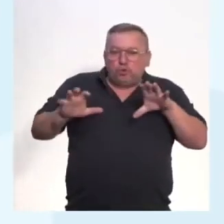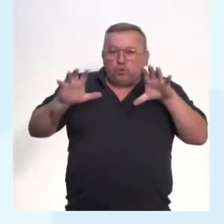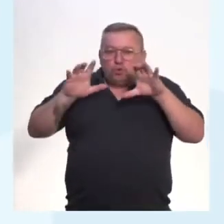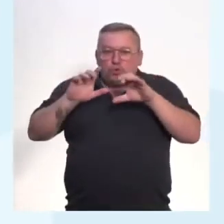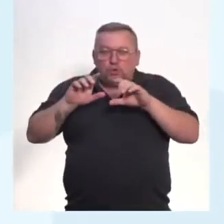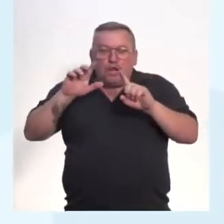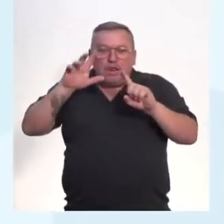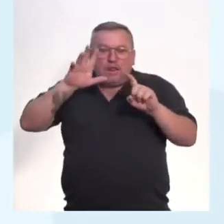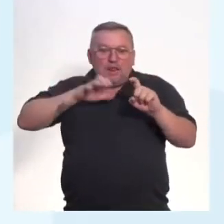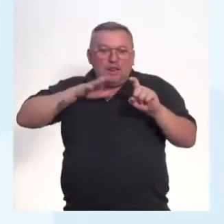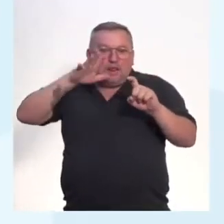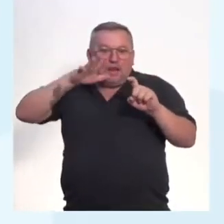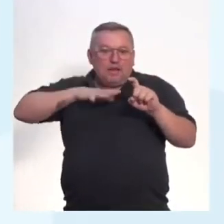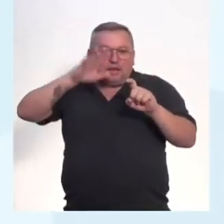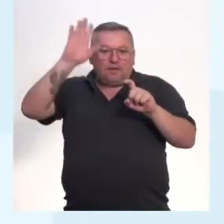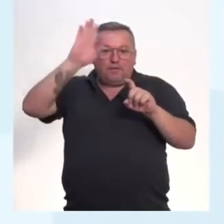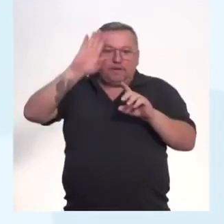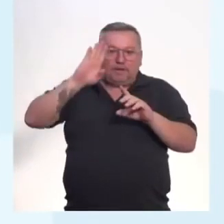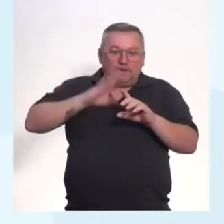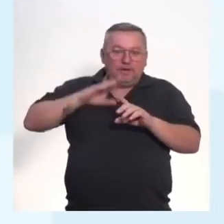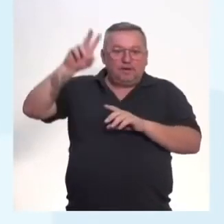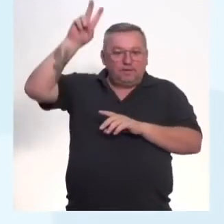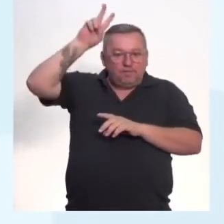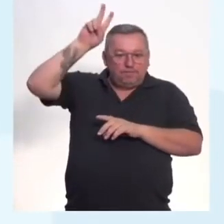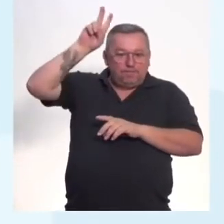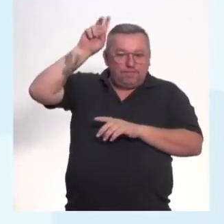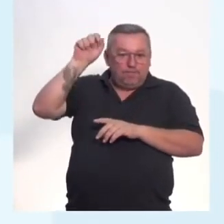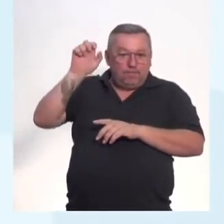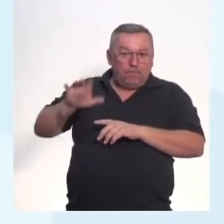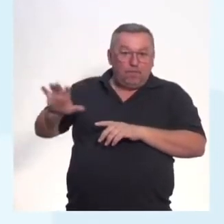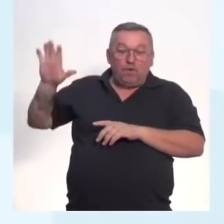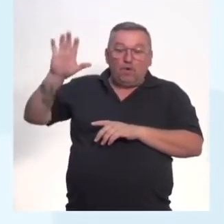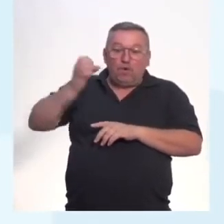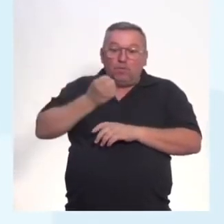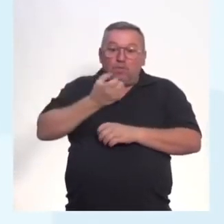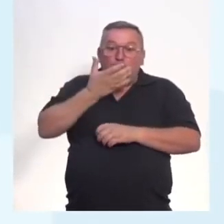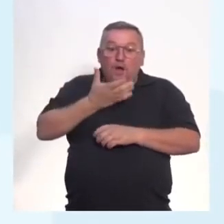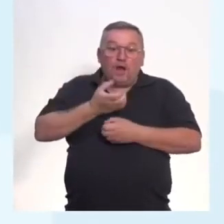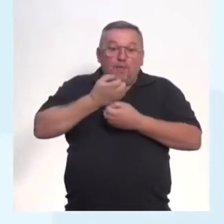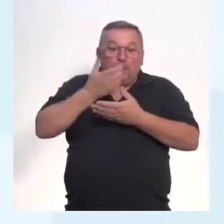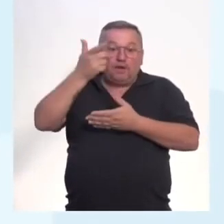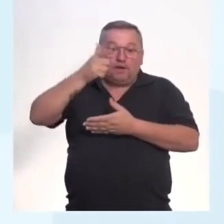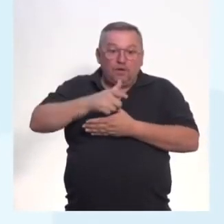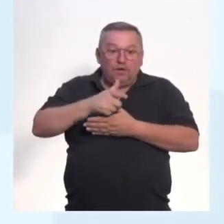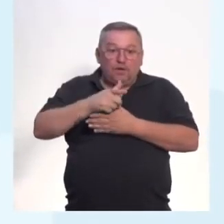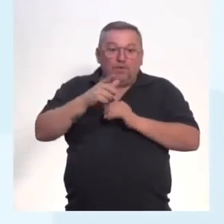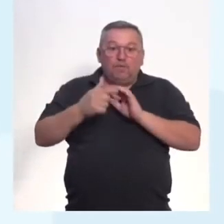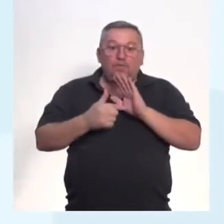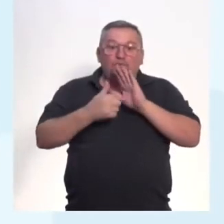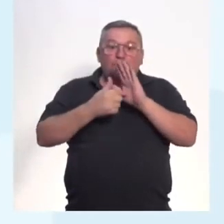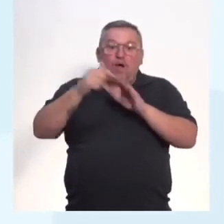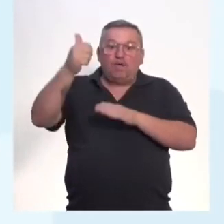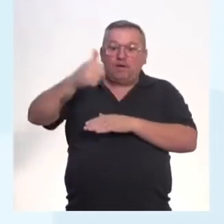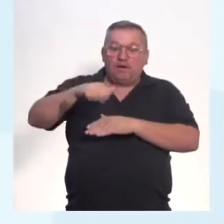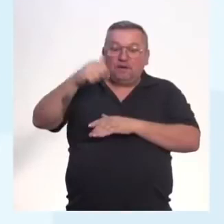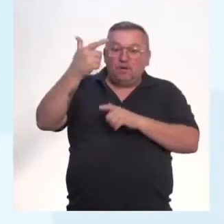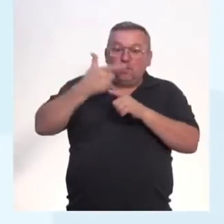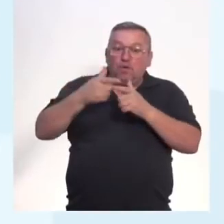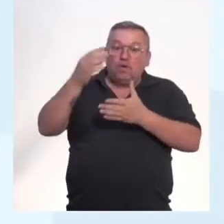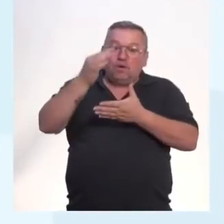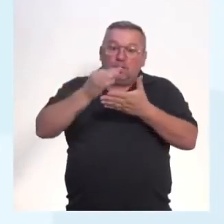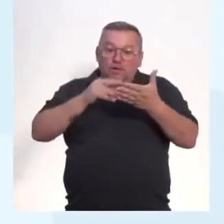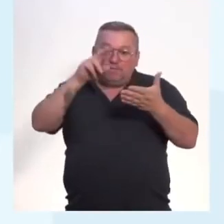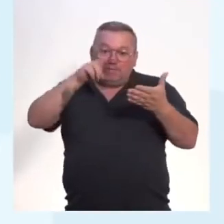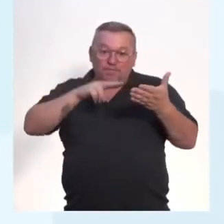terror, lendas brasileiras, indígenas e africanas, poemas, entre outros, expressando avaliação